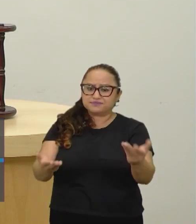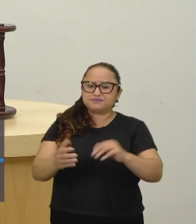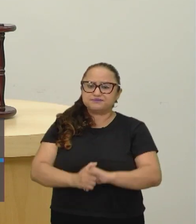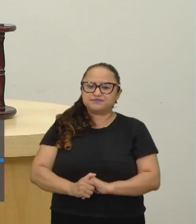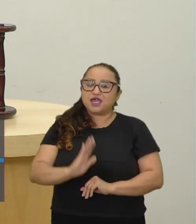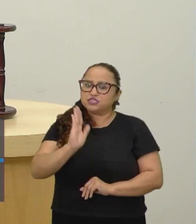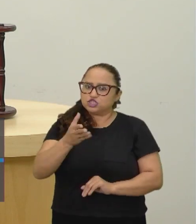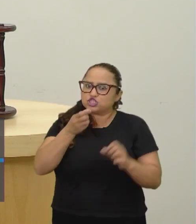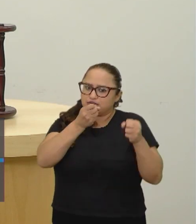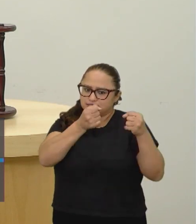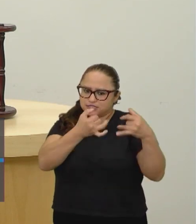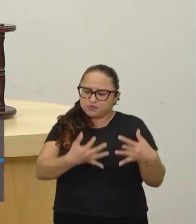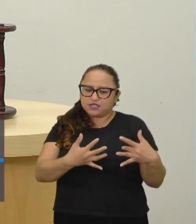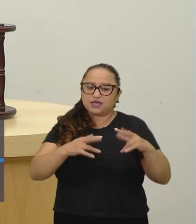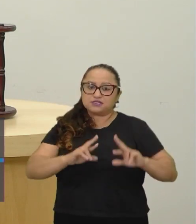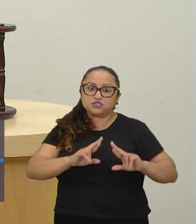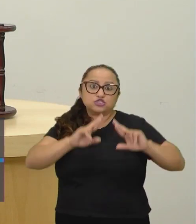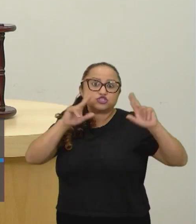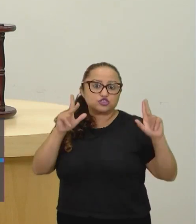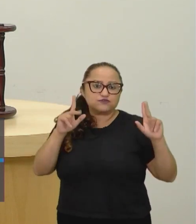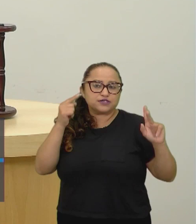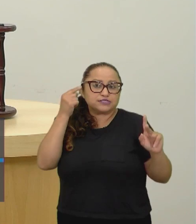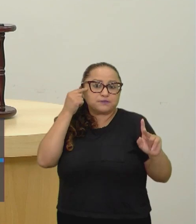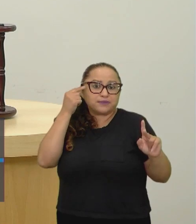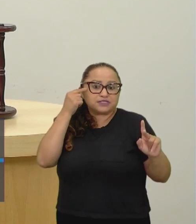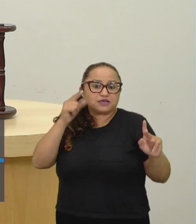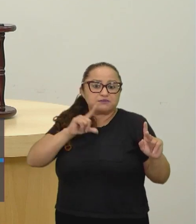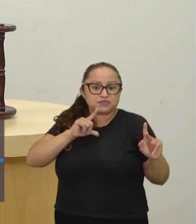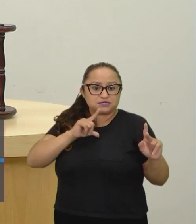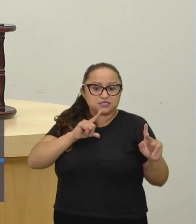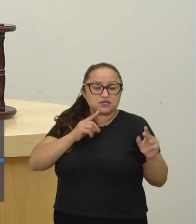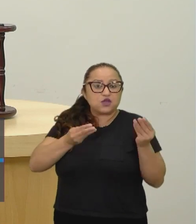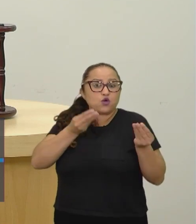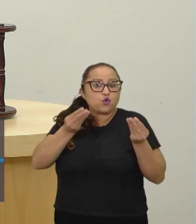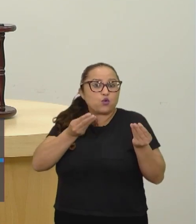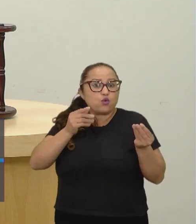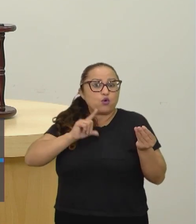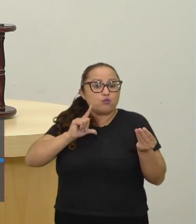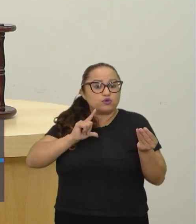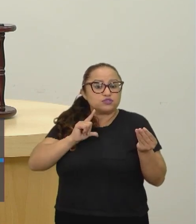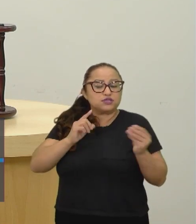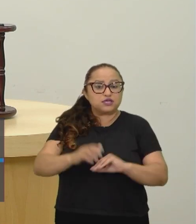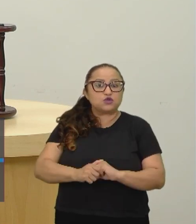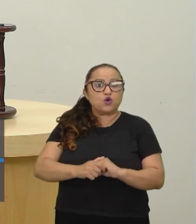eu já falei para vocês dos diferentes pensamentos, né, das diferentes linhas